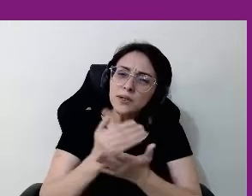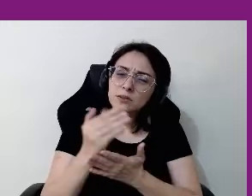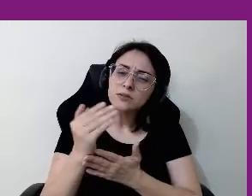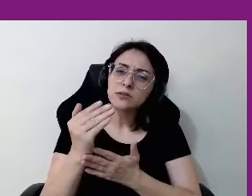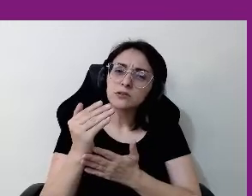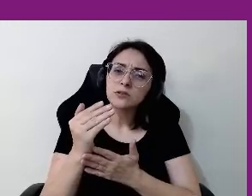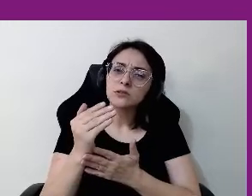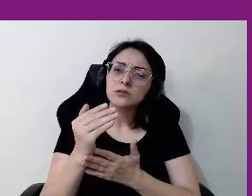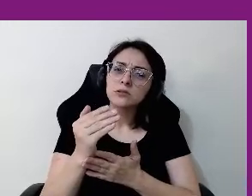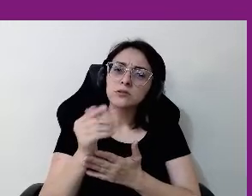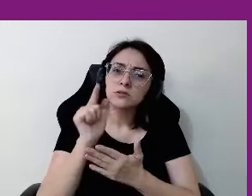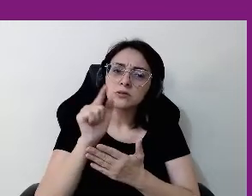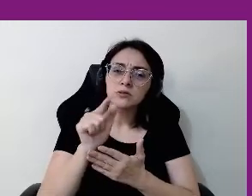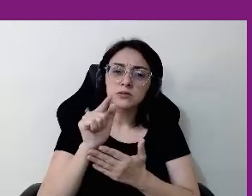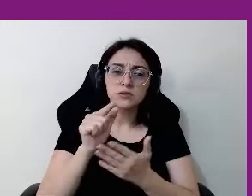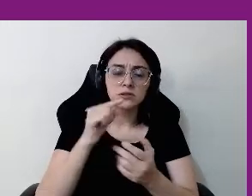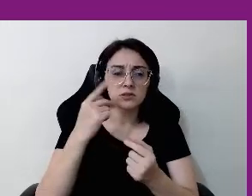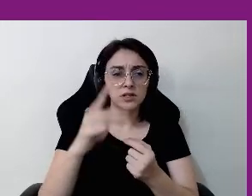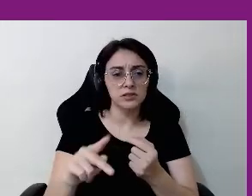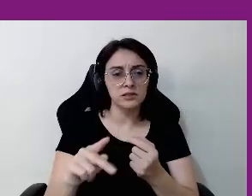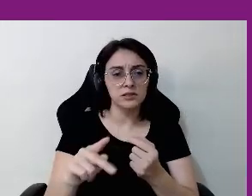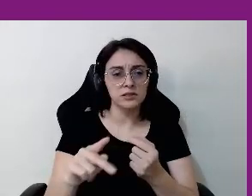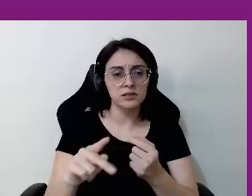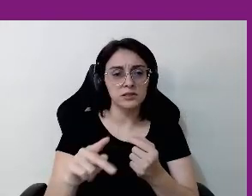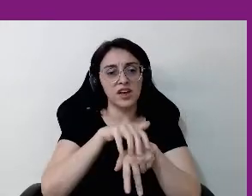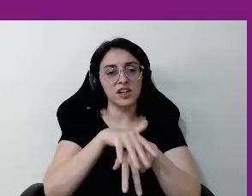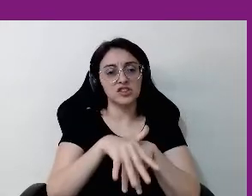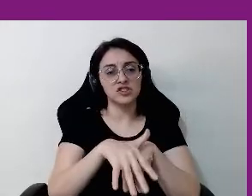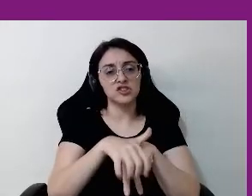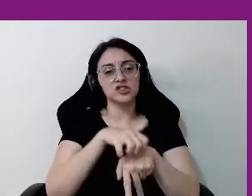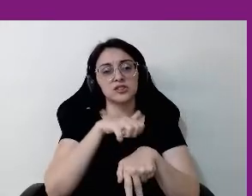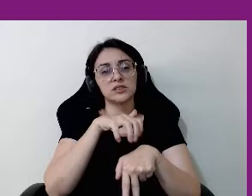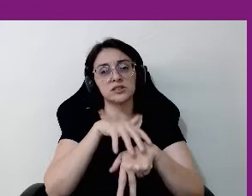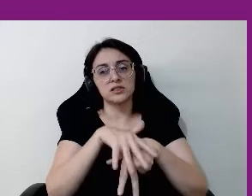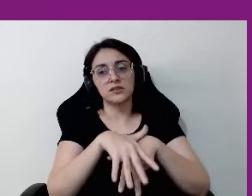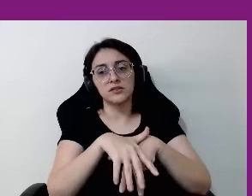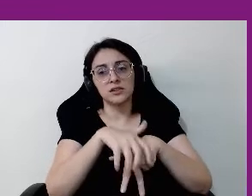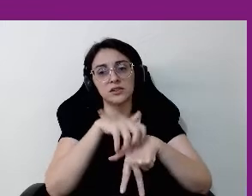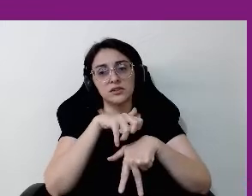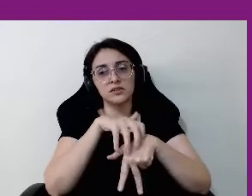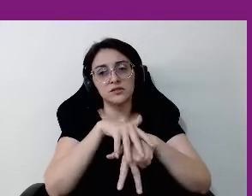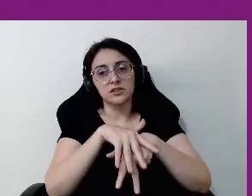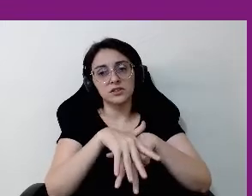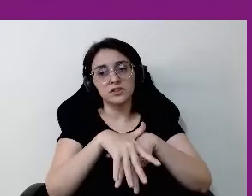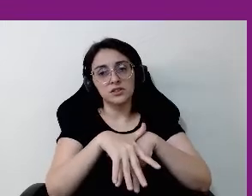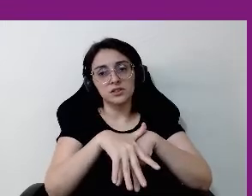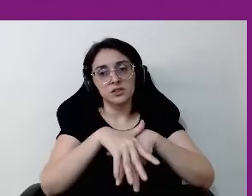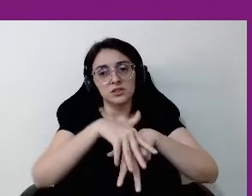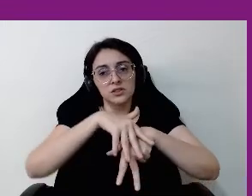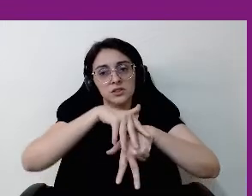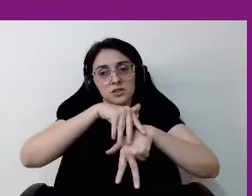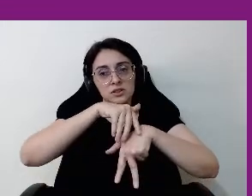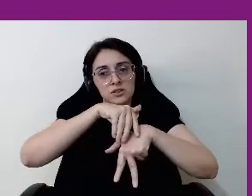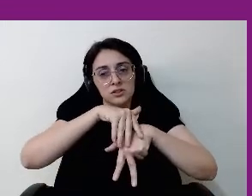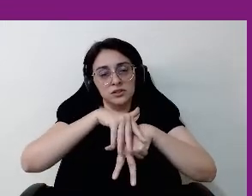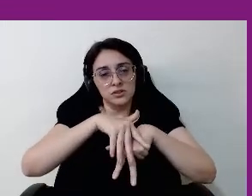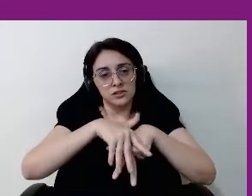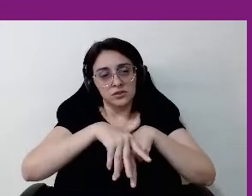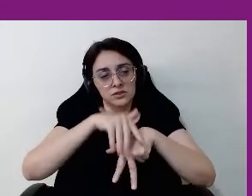começo do início da ventilação mecânica. Então, cada linha horizontal é um paciente.